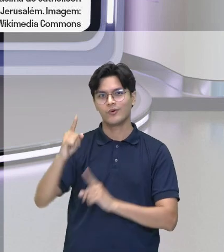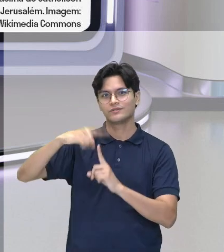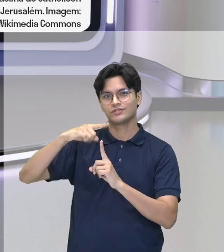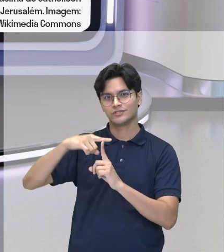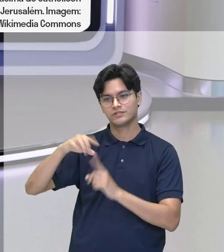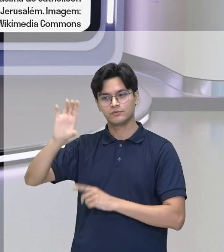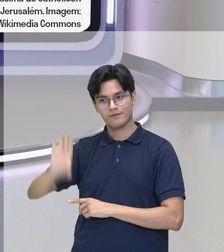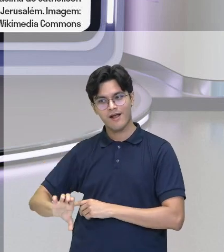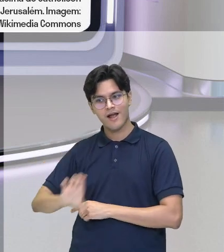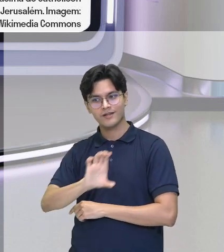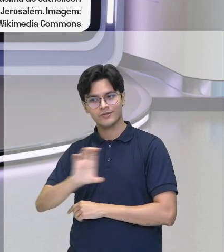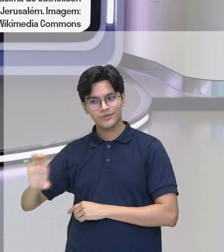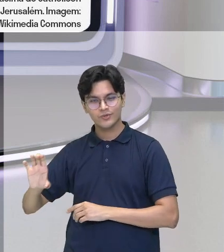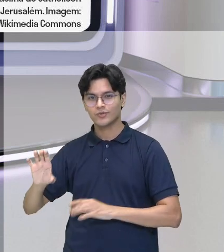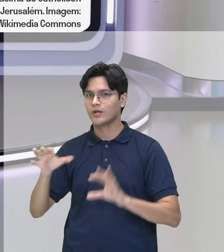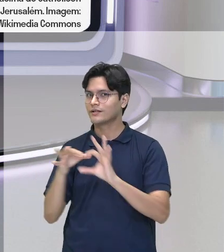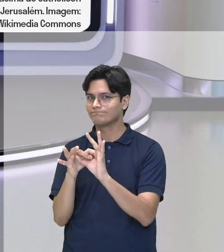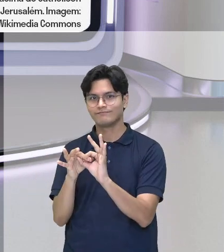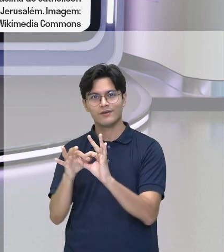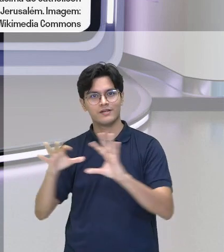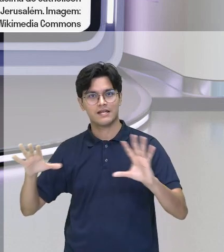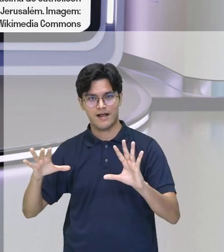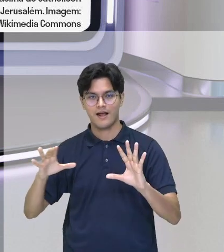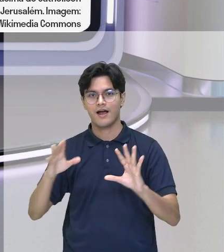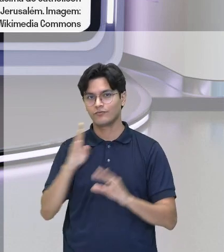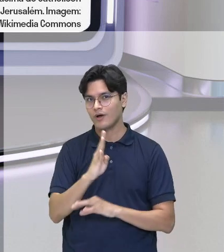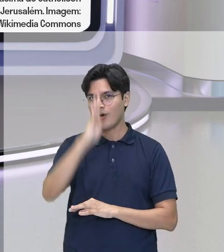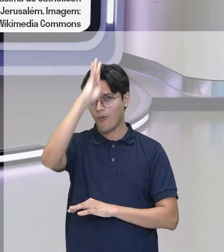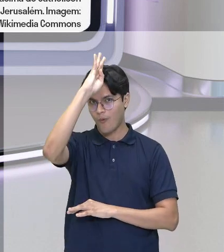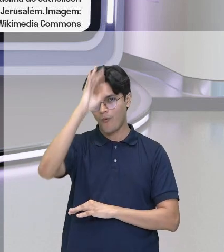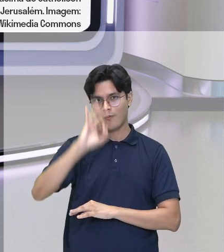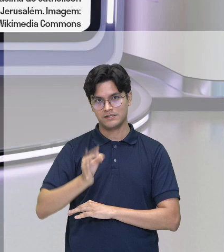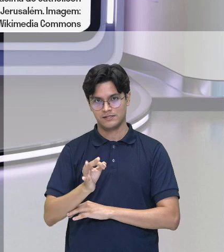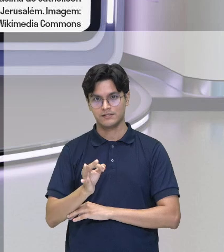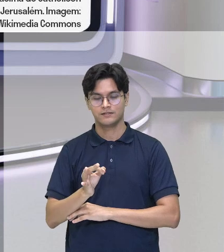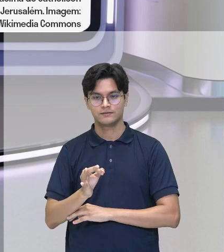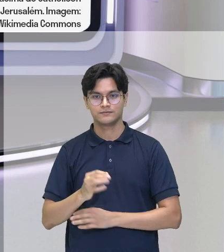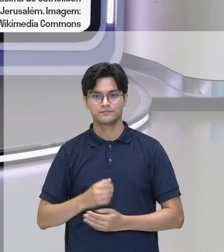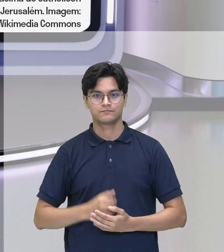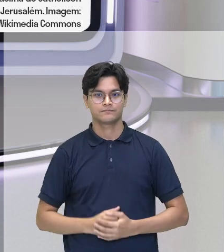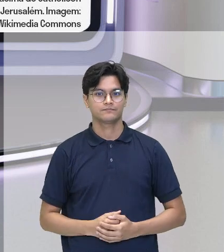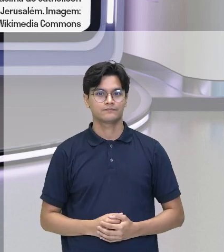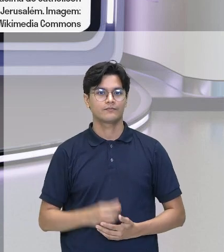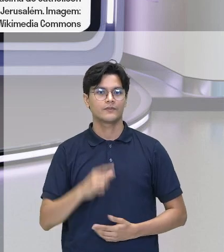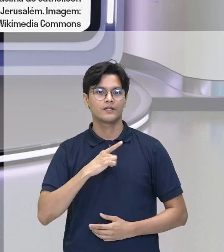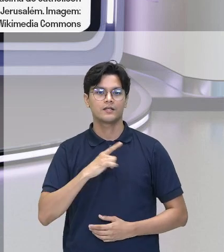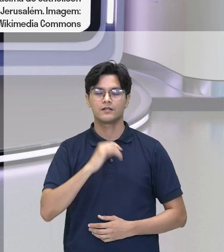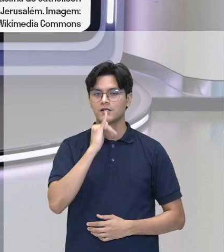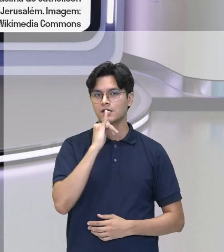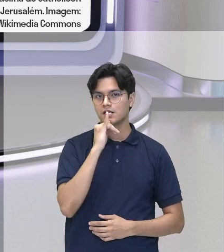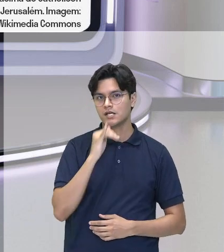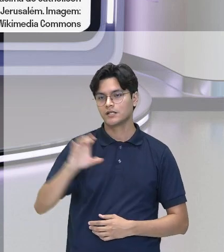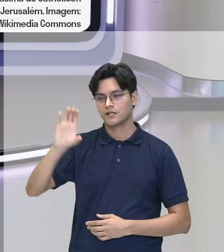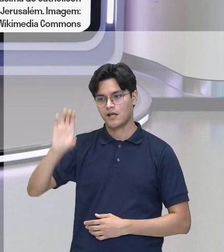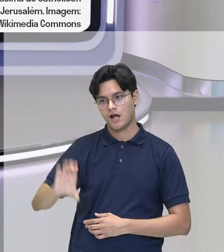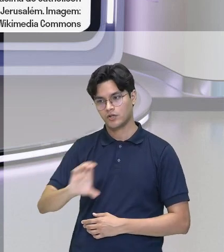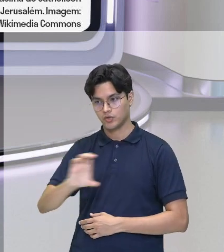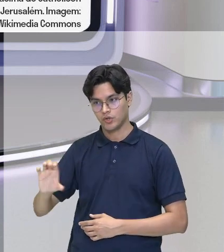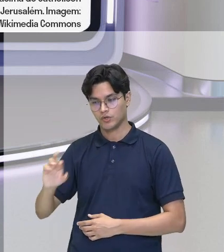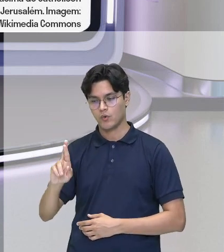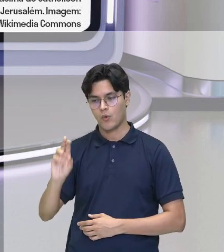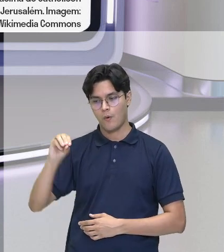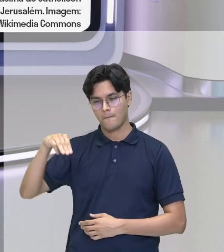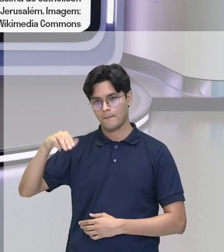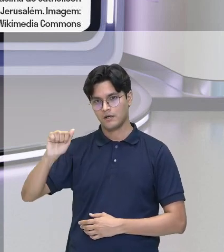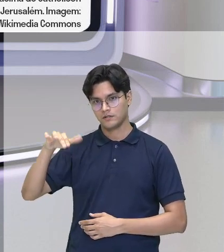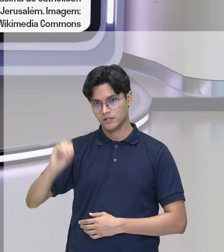ligados a Roma, estão ligados à Igreja Católica Apostólica Romana. Você tem os católicos romanos, tem os